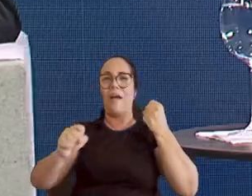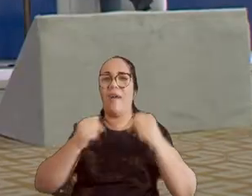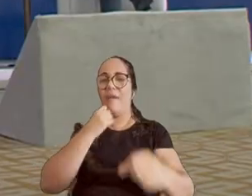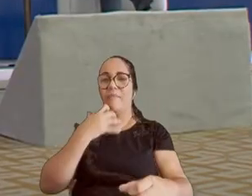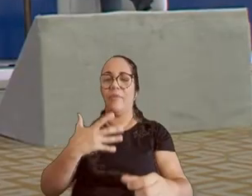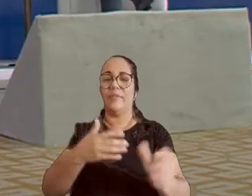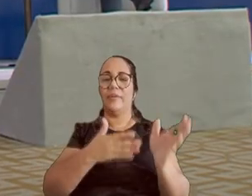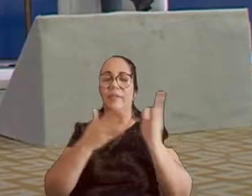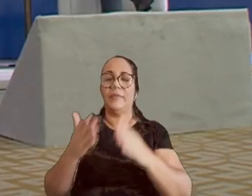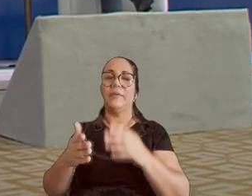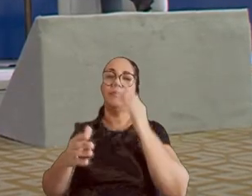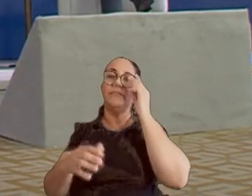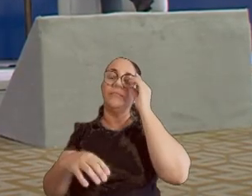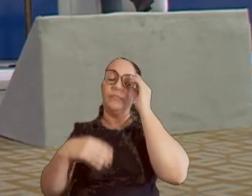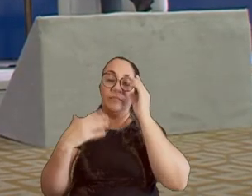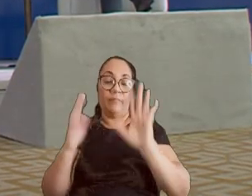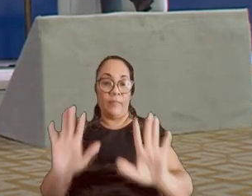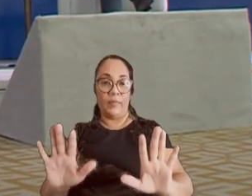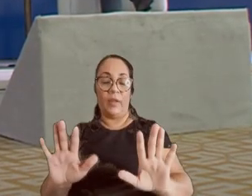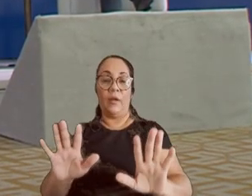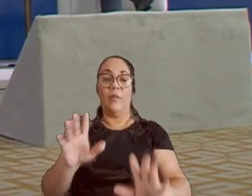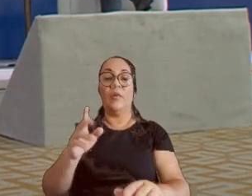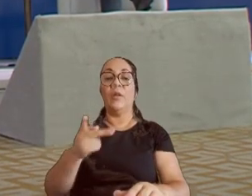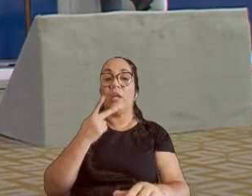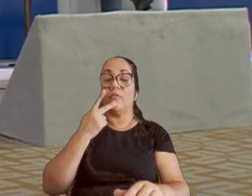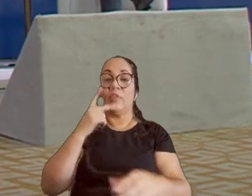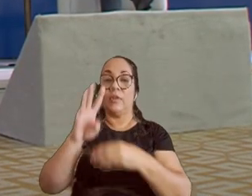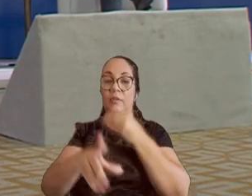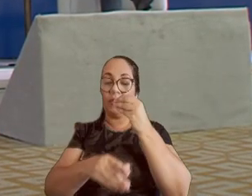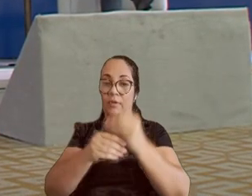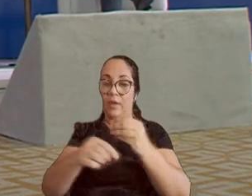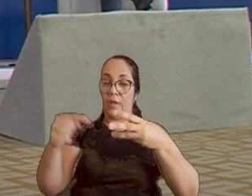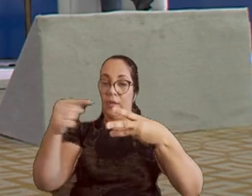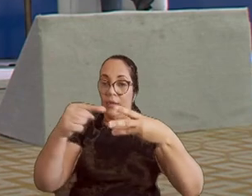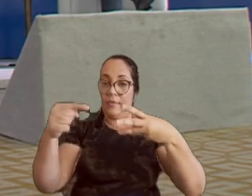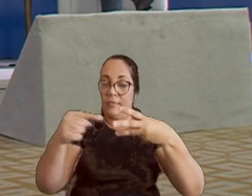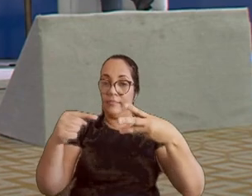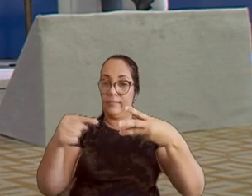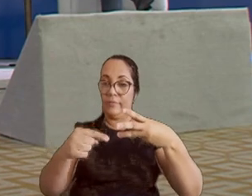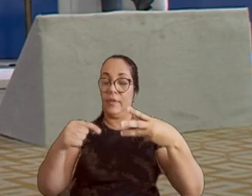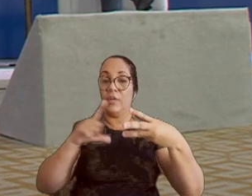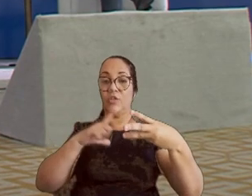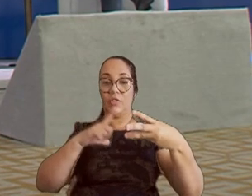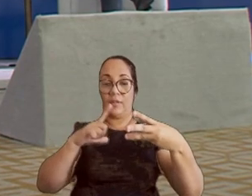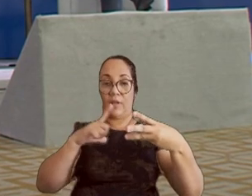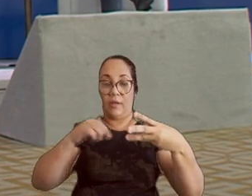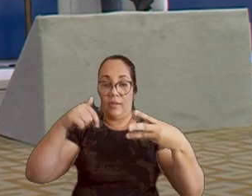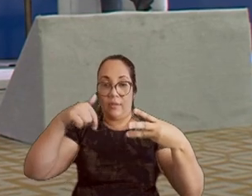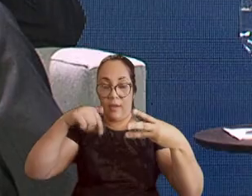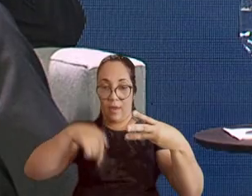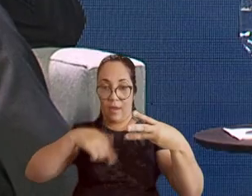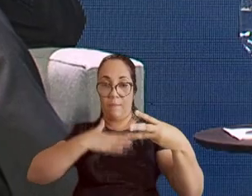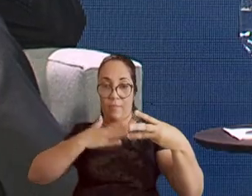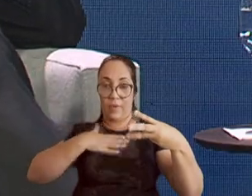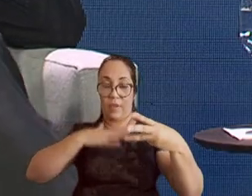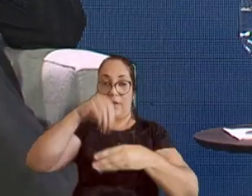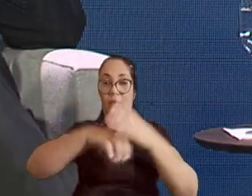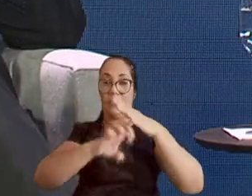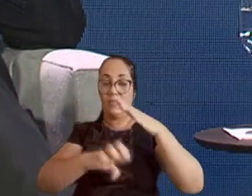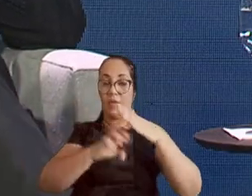só complementando acho que das três teses mais importantes que a gente tá na sp20s as fintechs do agros São top 3